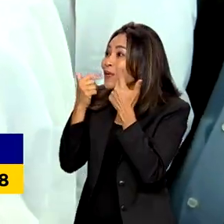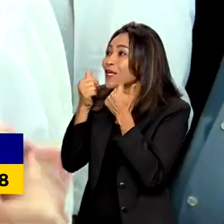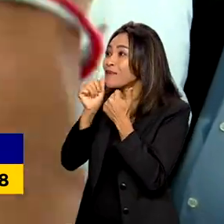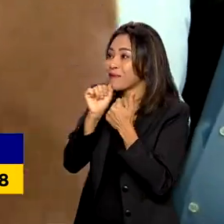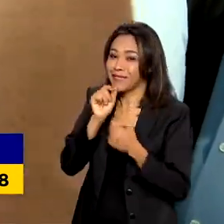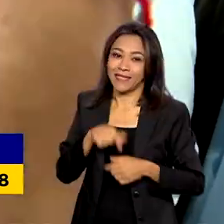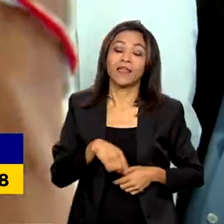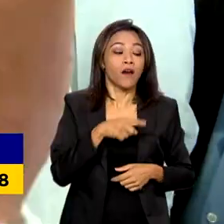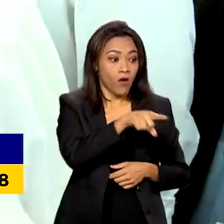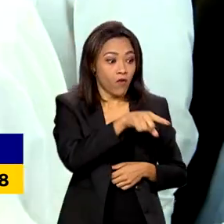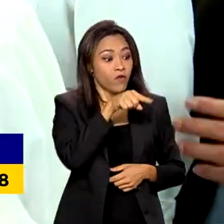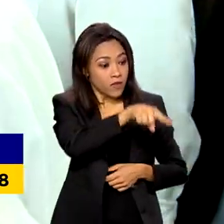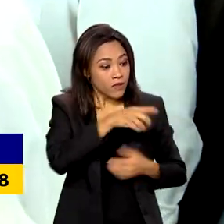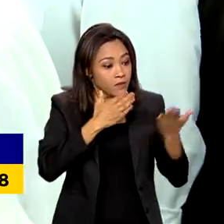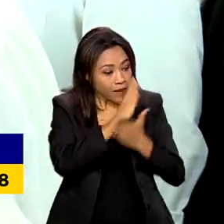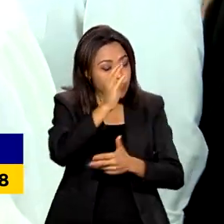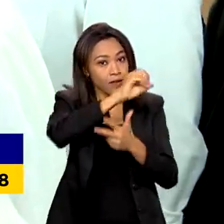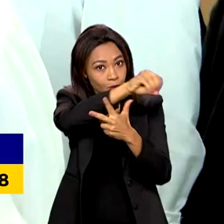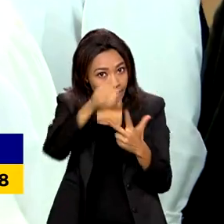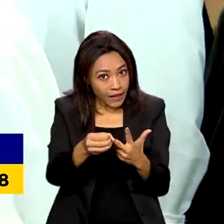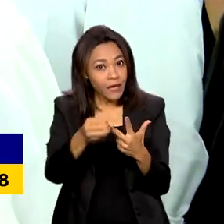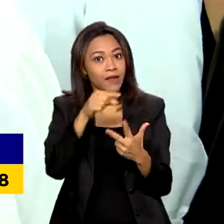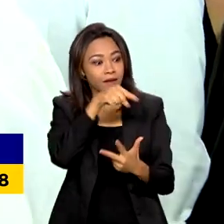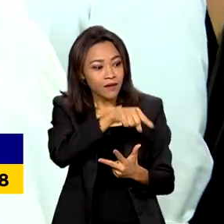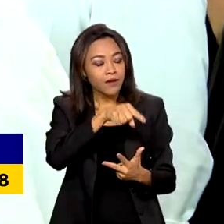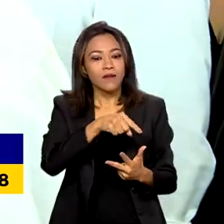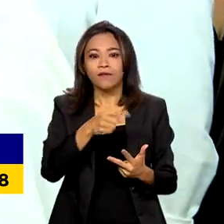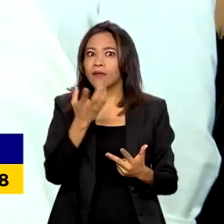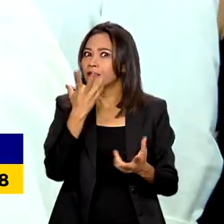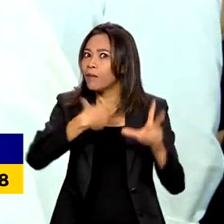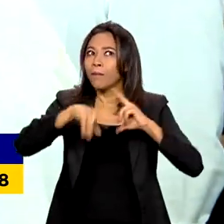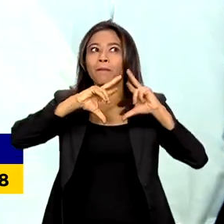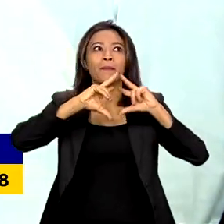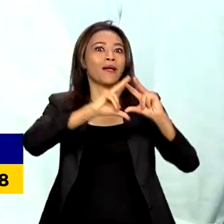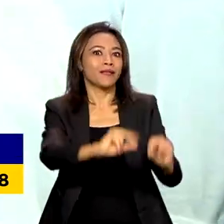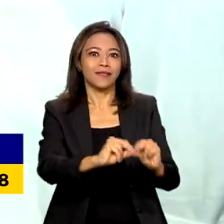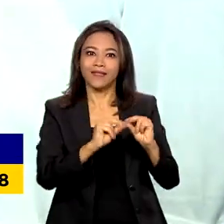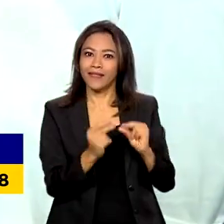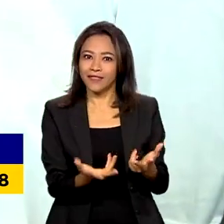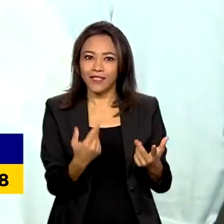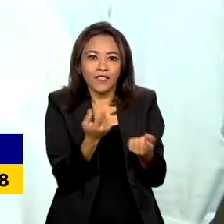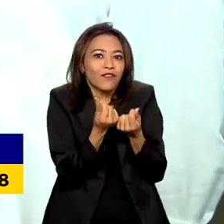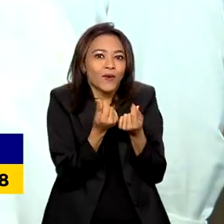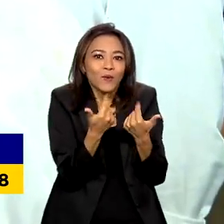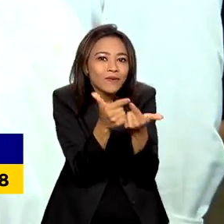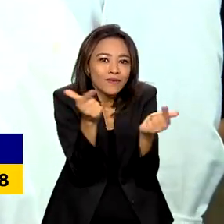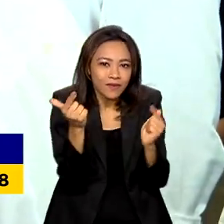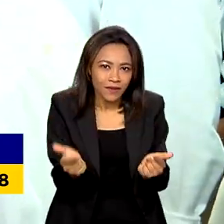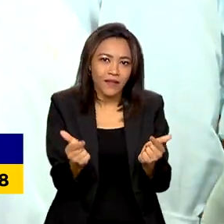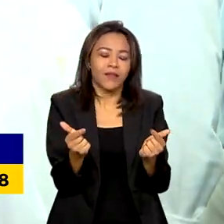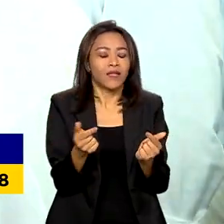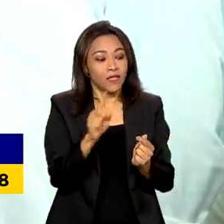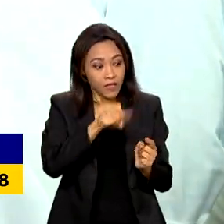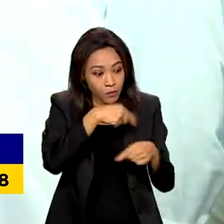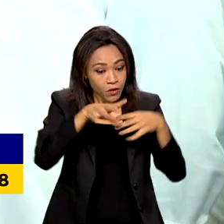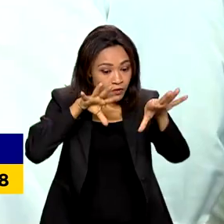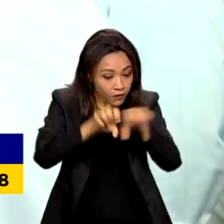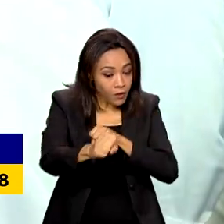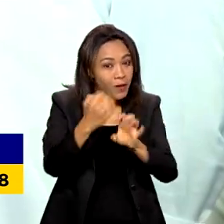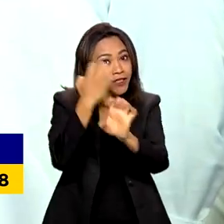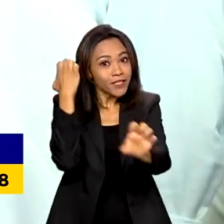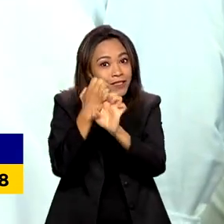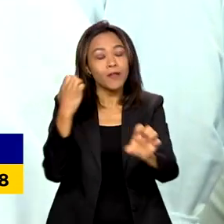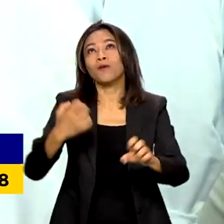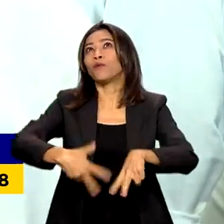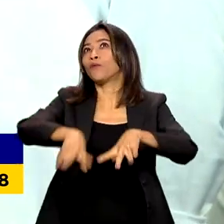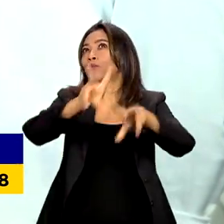Quando vocês passarem no Enem, então, vai ser um presente que não tem preço. E quando se formar engenheiro, o presente